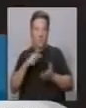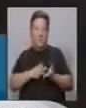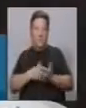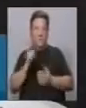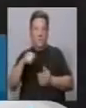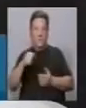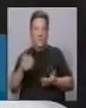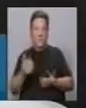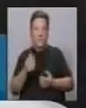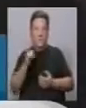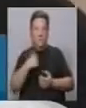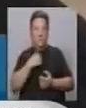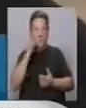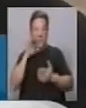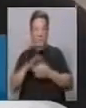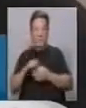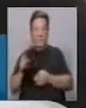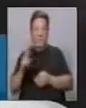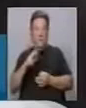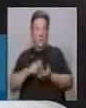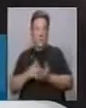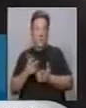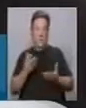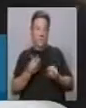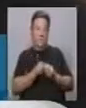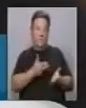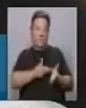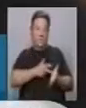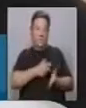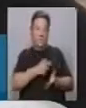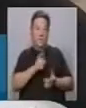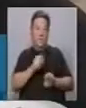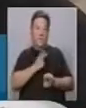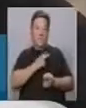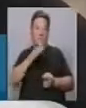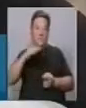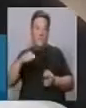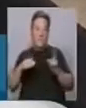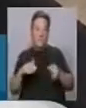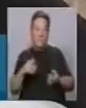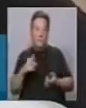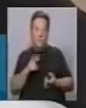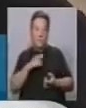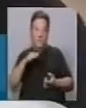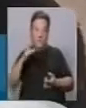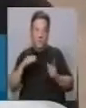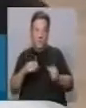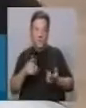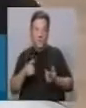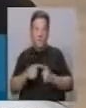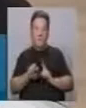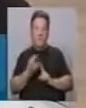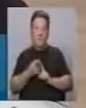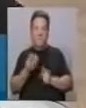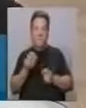novas tecnologias, mas eu estou a associar as novas tecnologias às engenharias e à Faculdade de Ciências também, e à Faculdade de Ciências. É uma feira